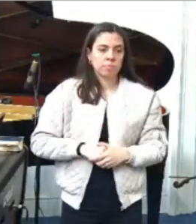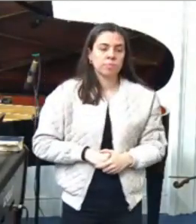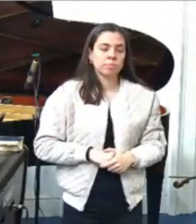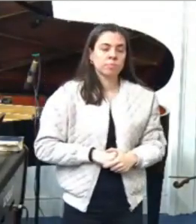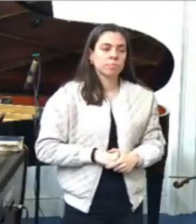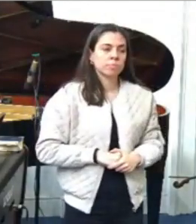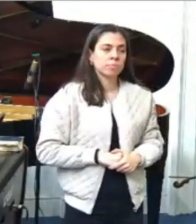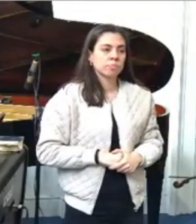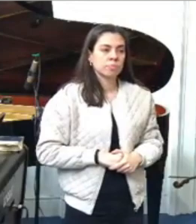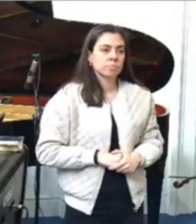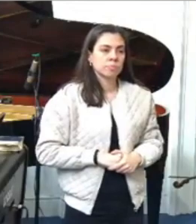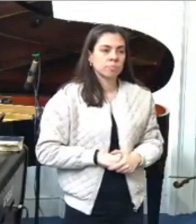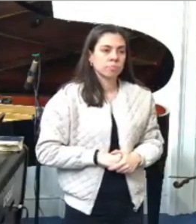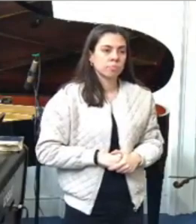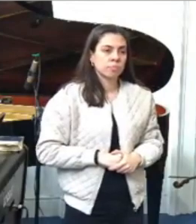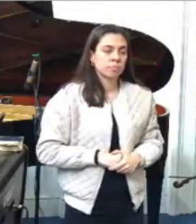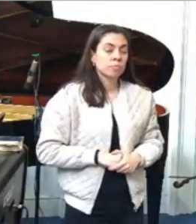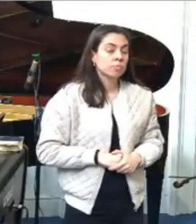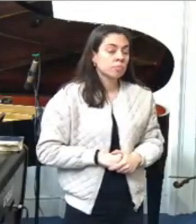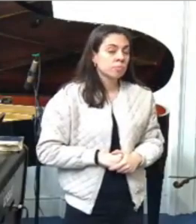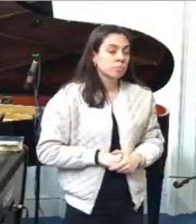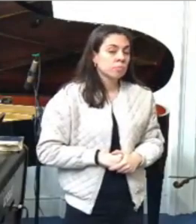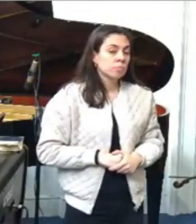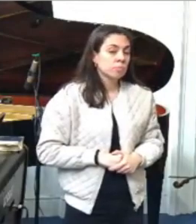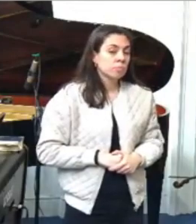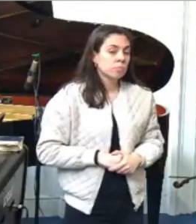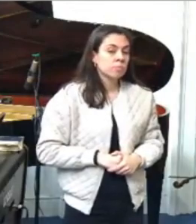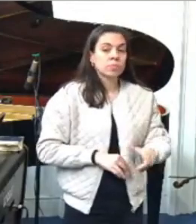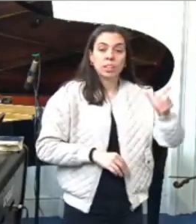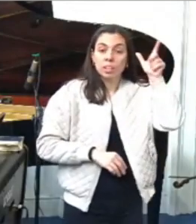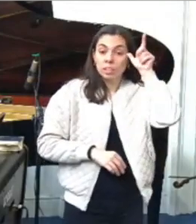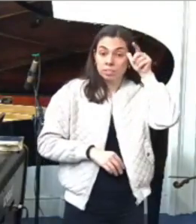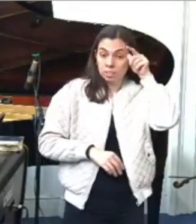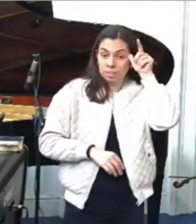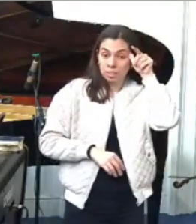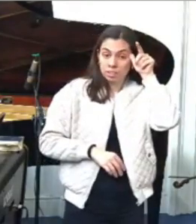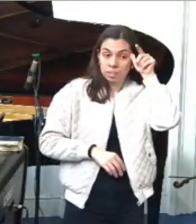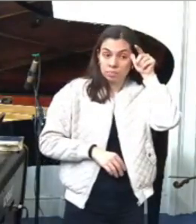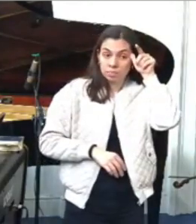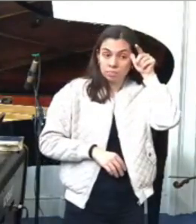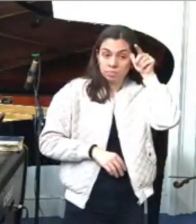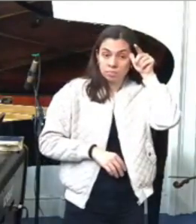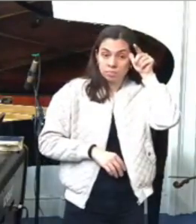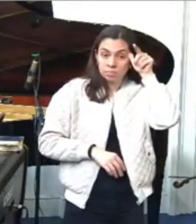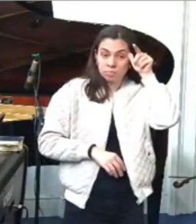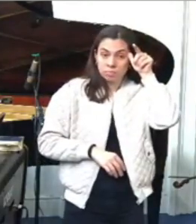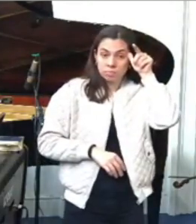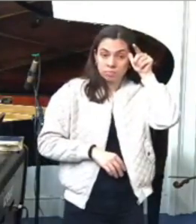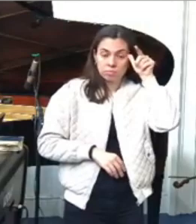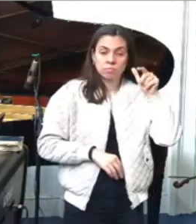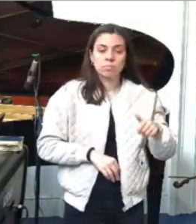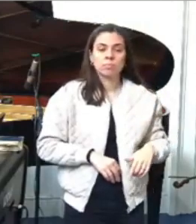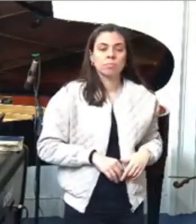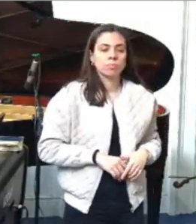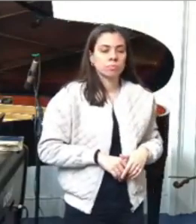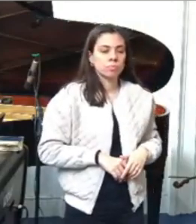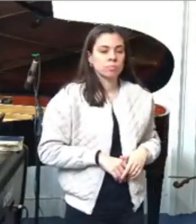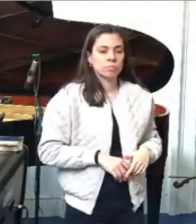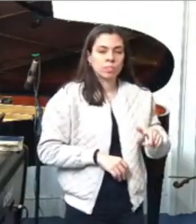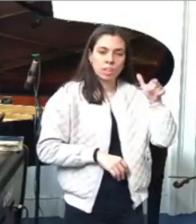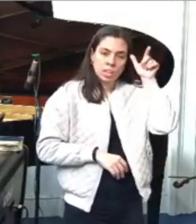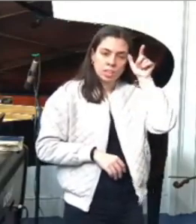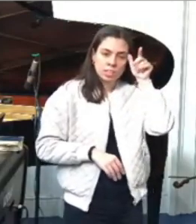ser assunto aos céus, automaticamente Satanás, que tinha acesso à presença de Deus,